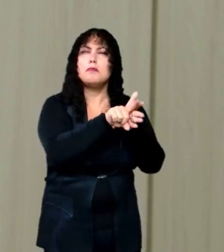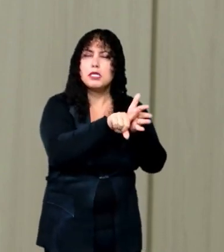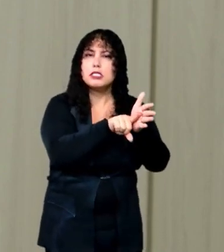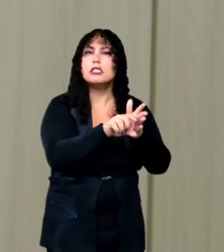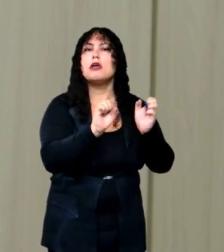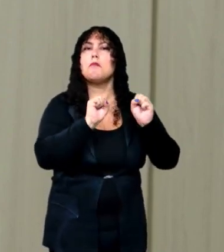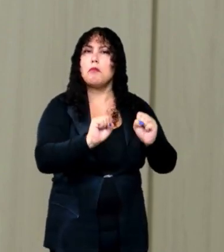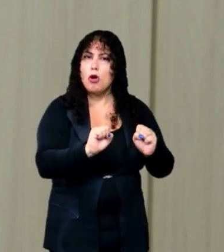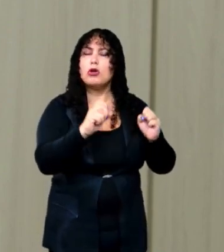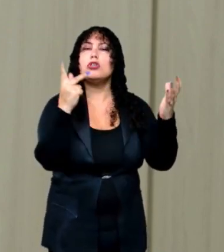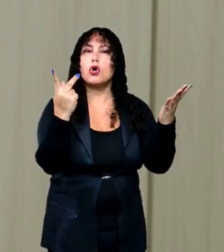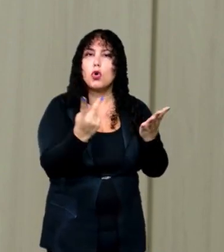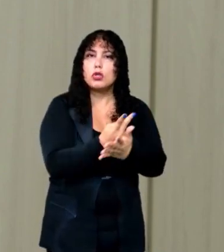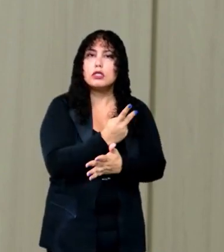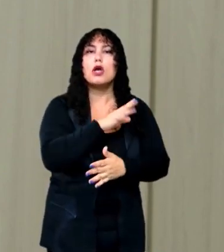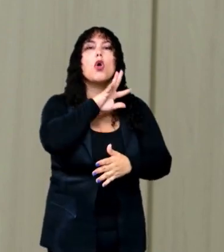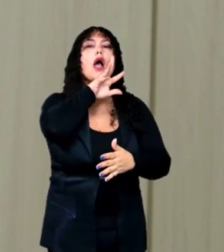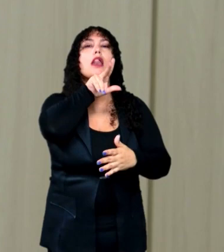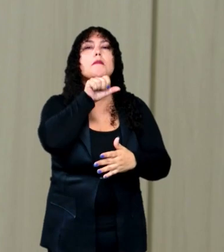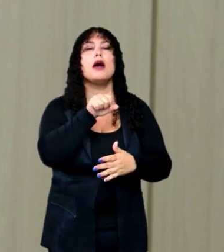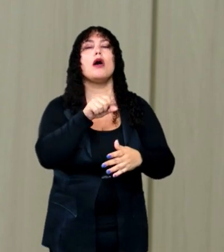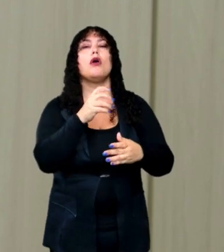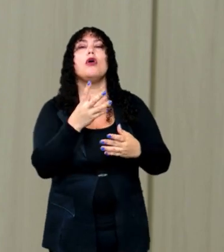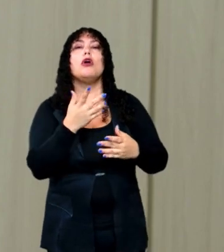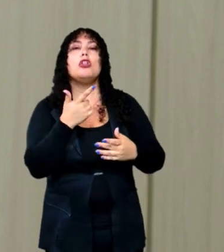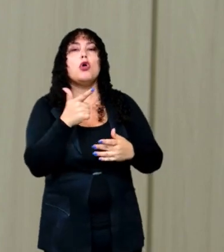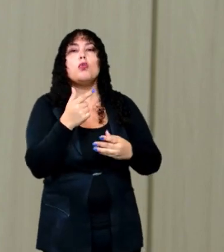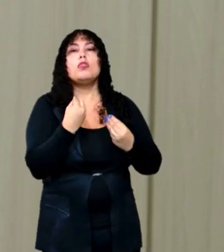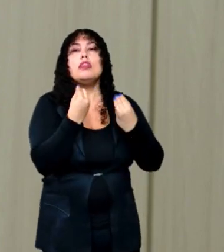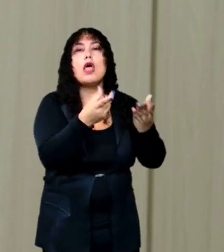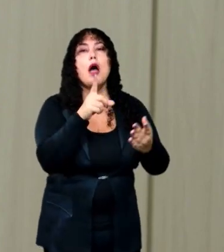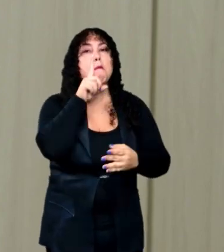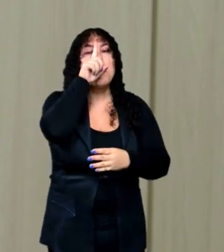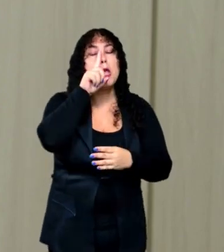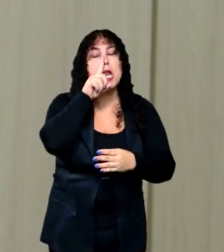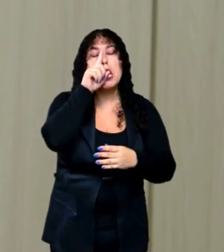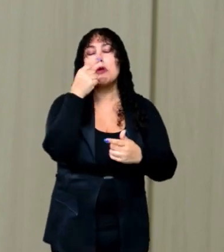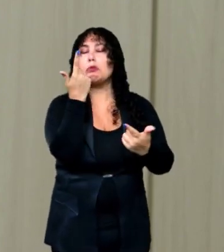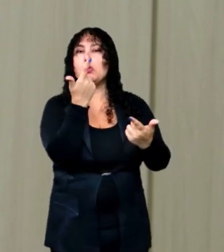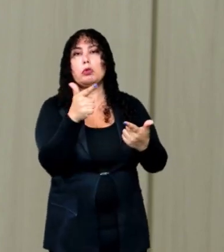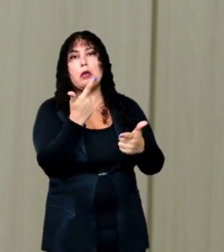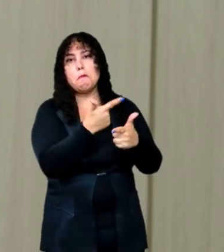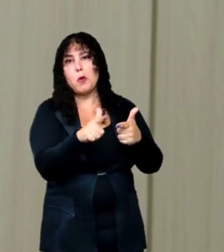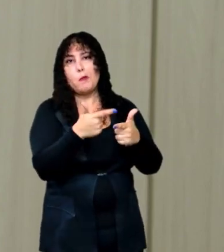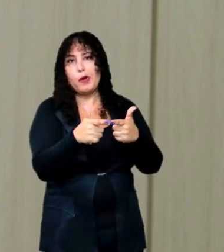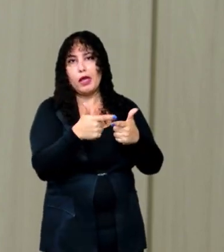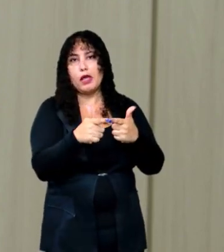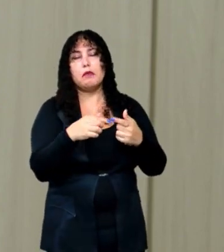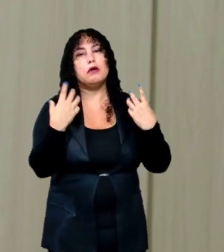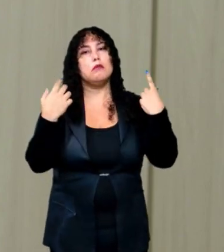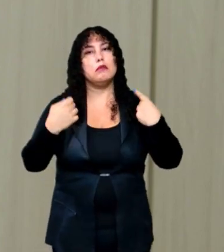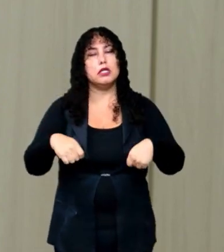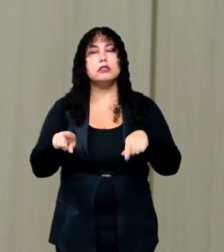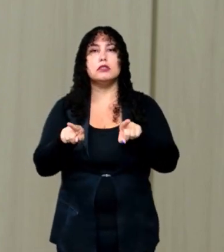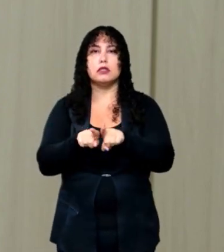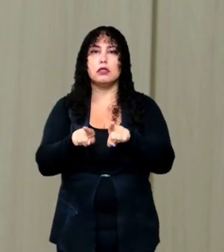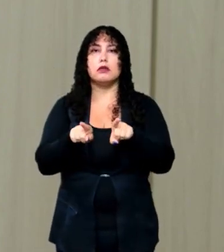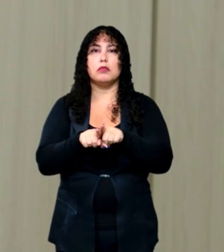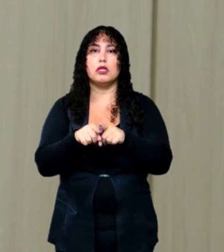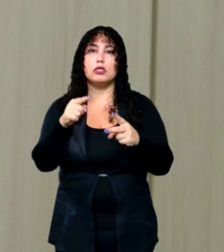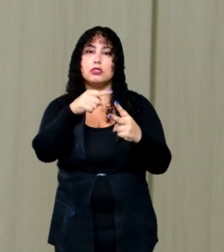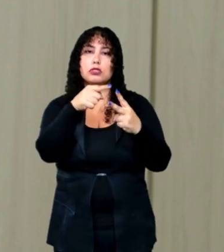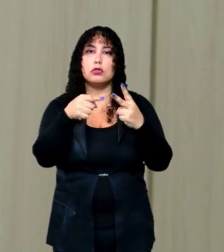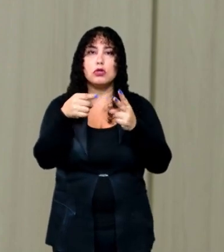sim realizada com esses animais silvestres, não vai colocar a fauna em perigo, né? Não tem nenhum problema, e aí a gente precisa, então, ter esses